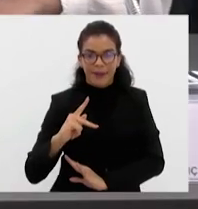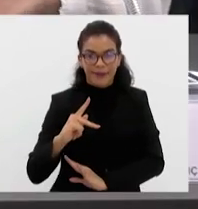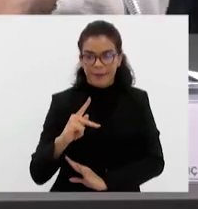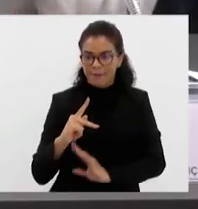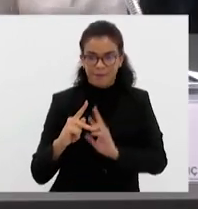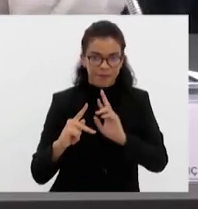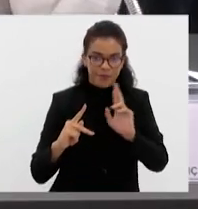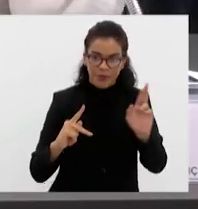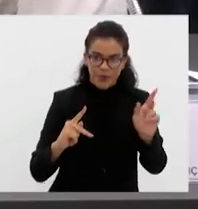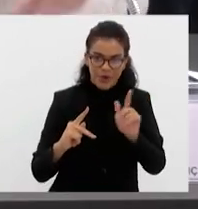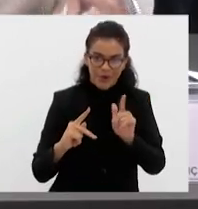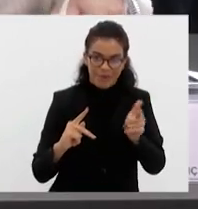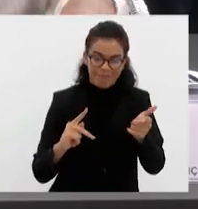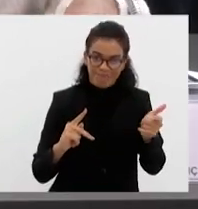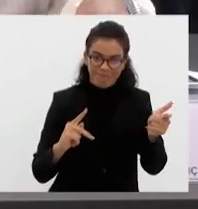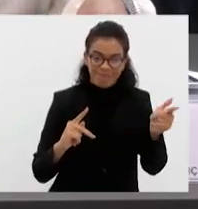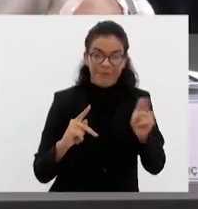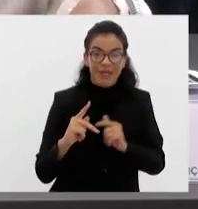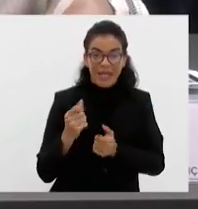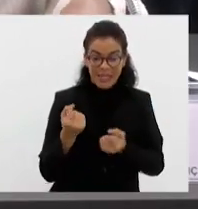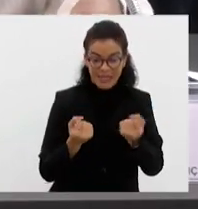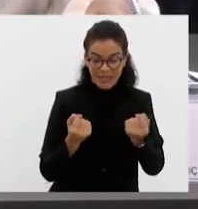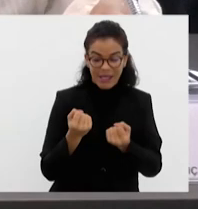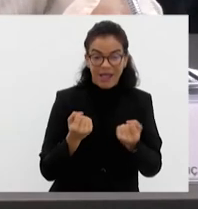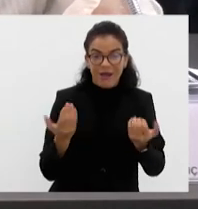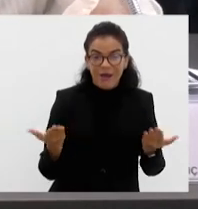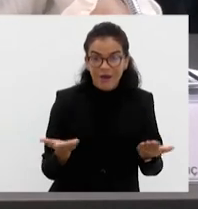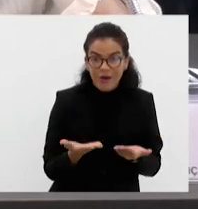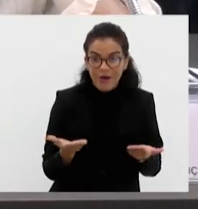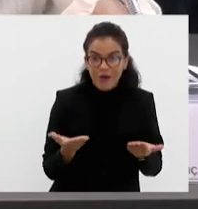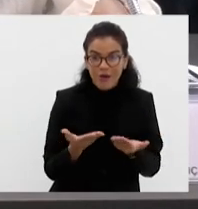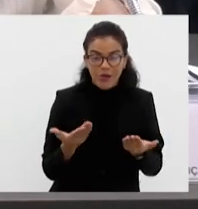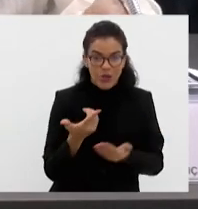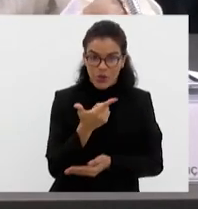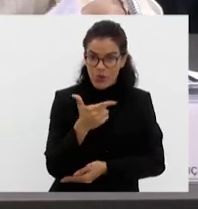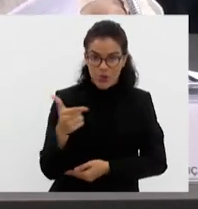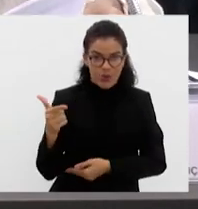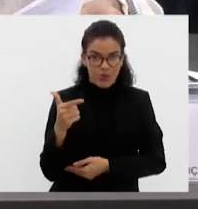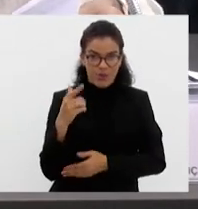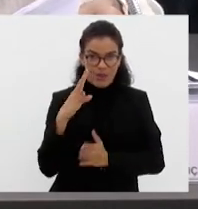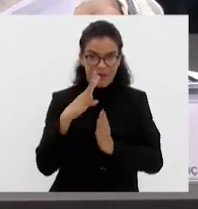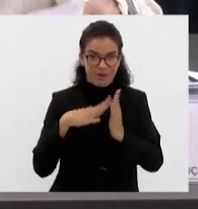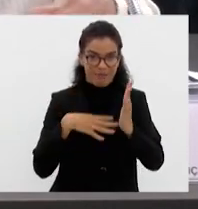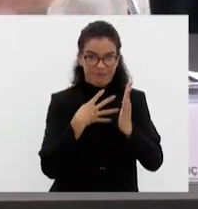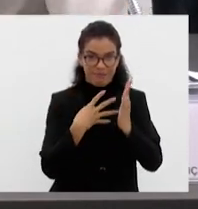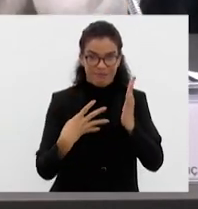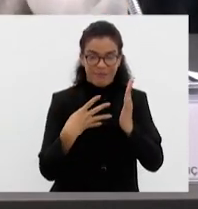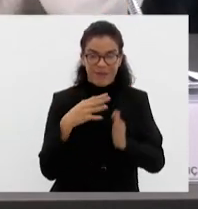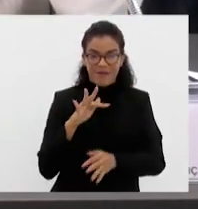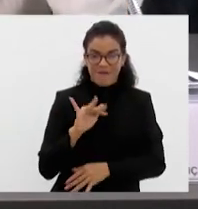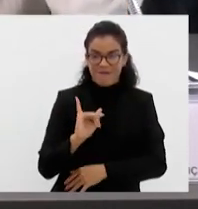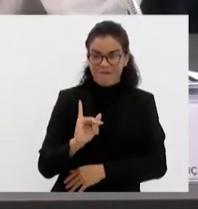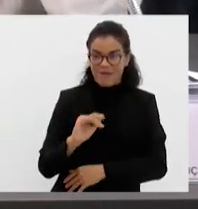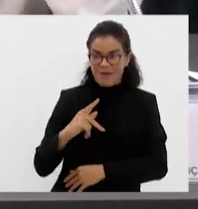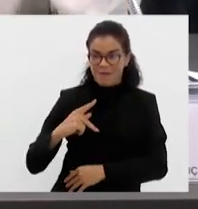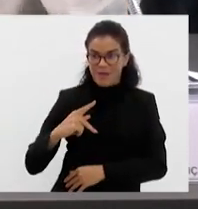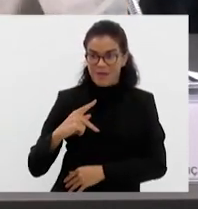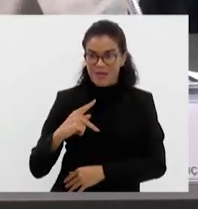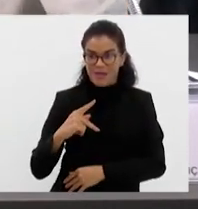Né? Essa é a grande dificuldade. Os carros, hoje em dia, ano a ano, tem tabela FIPE. Né? Eu, como um liberal